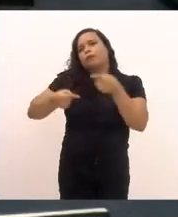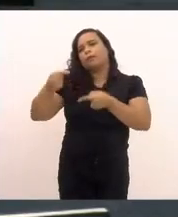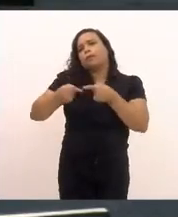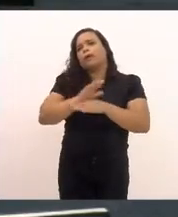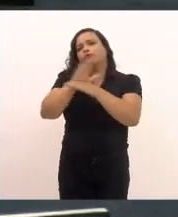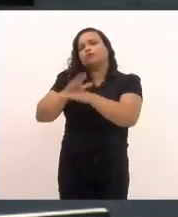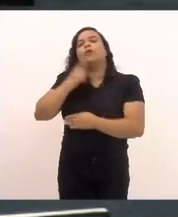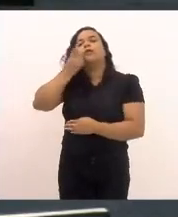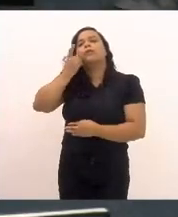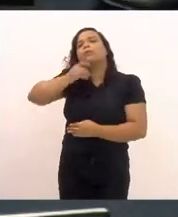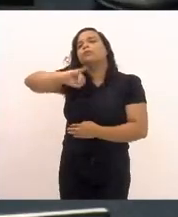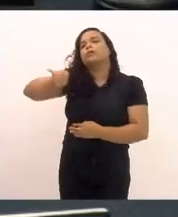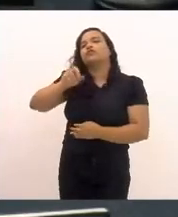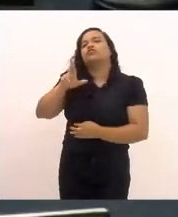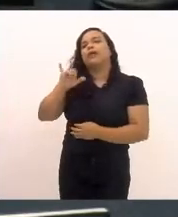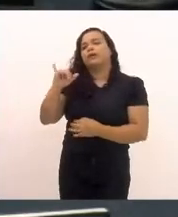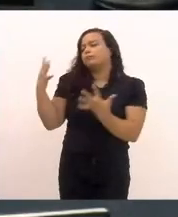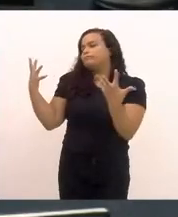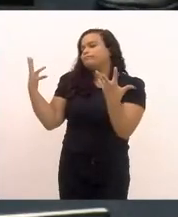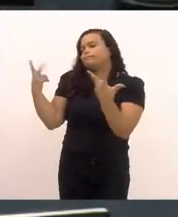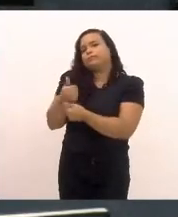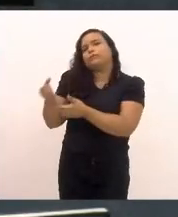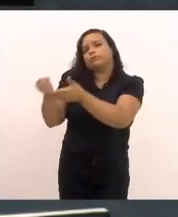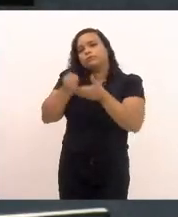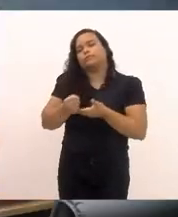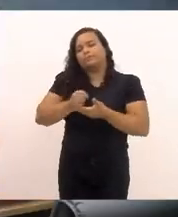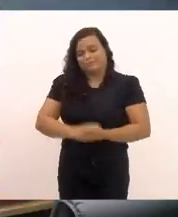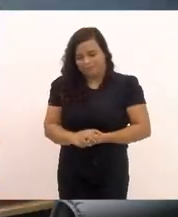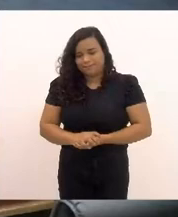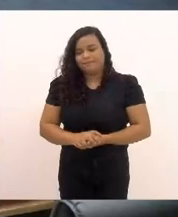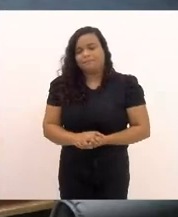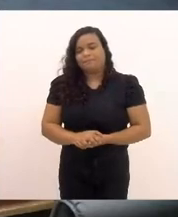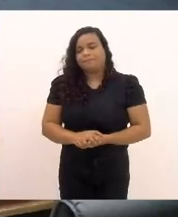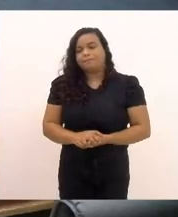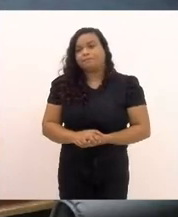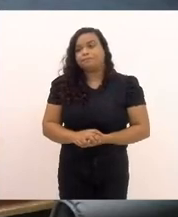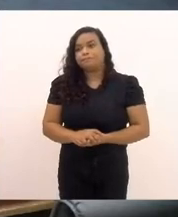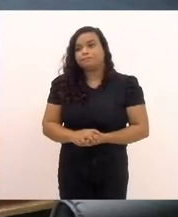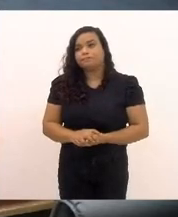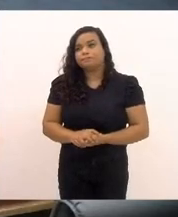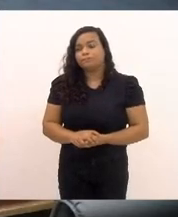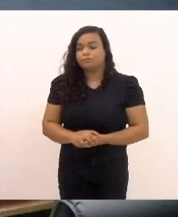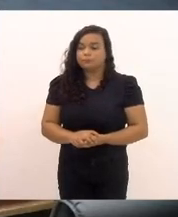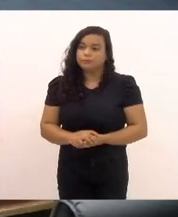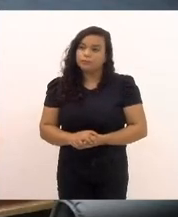que o deputado Jari, de forma brilhante, traz para essa casa.